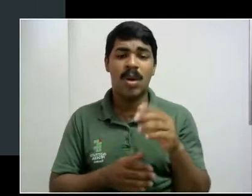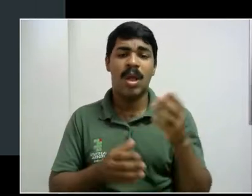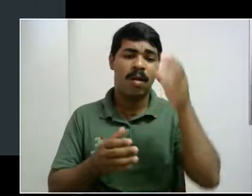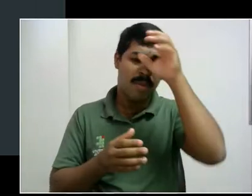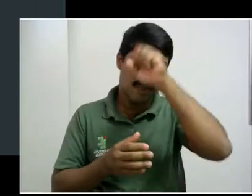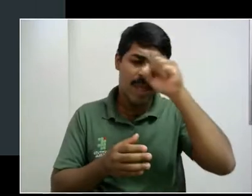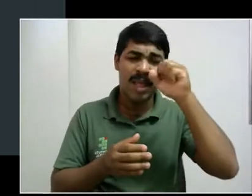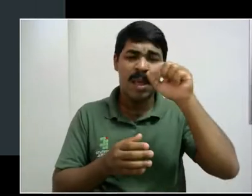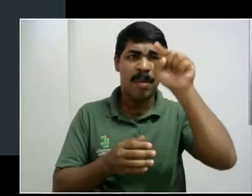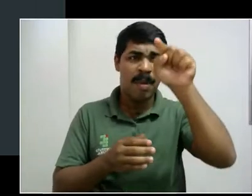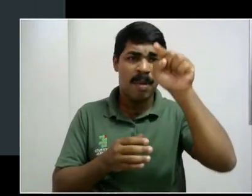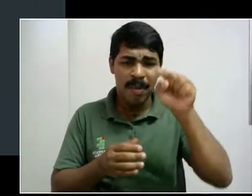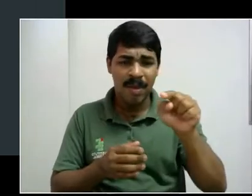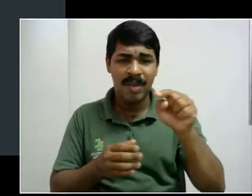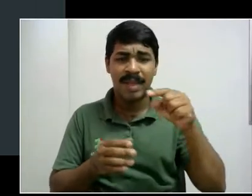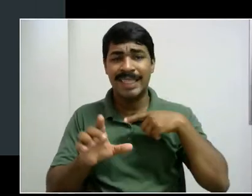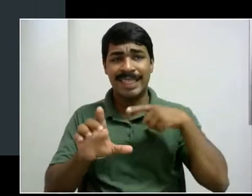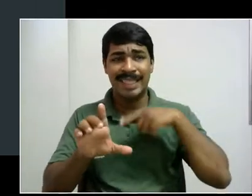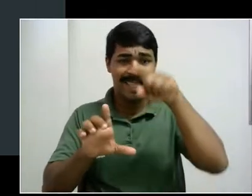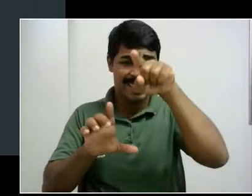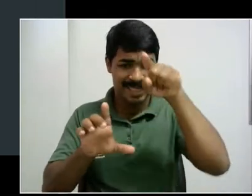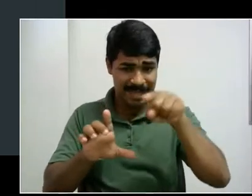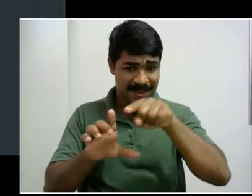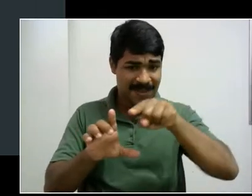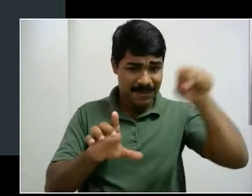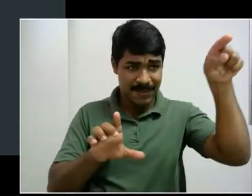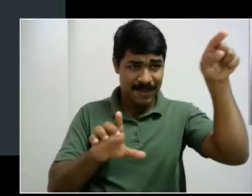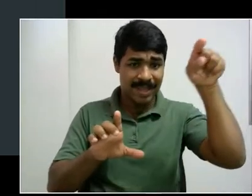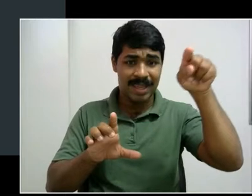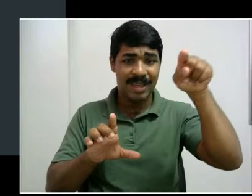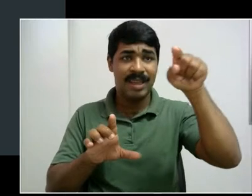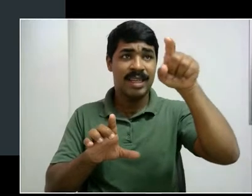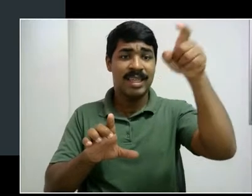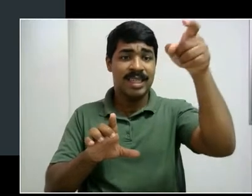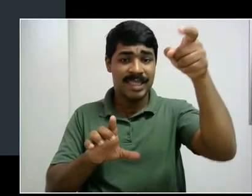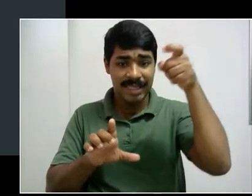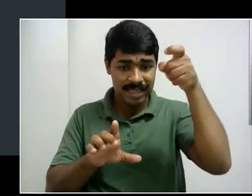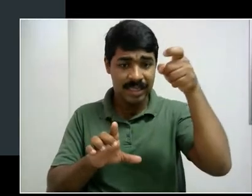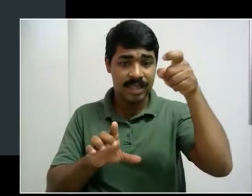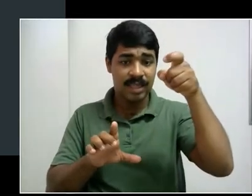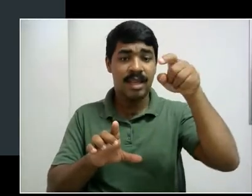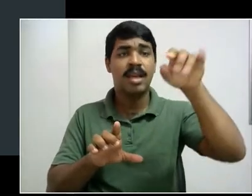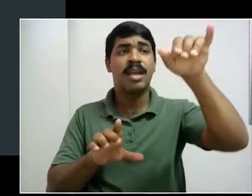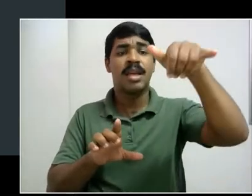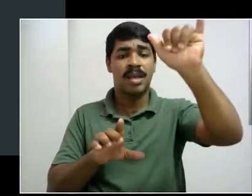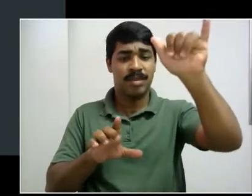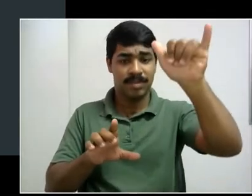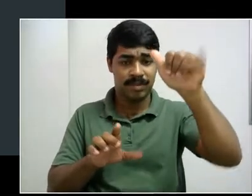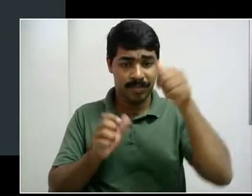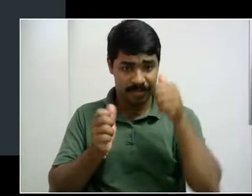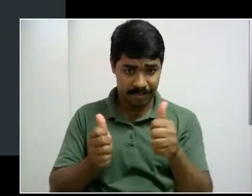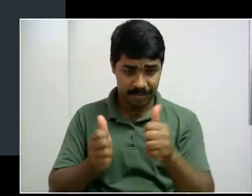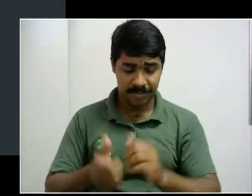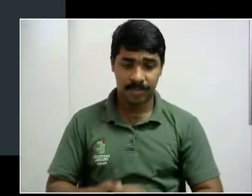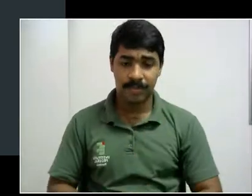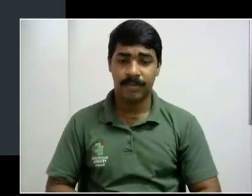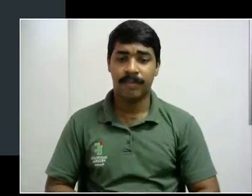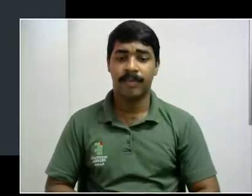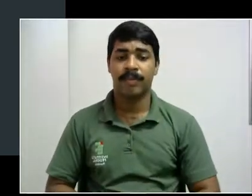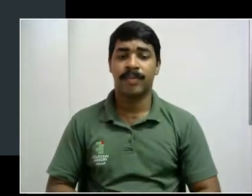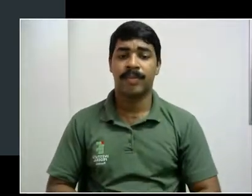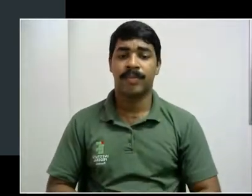São os pontos onde a função corta o eixo x e onde a função corta o eixo y, onde ela corta os dois eixos aí do plano cartesiano.